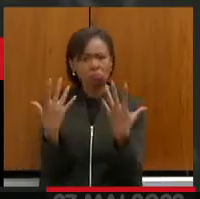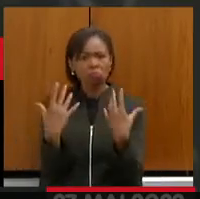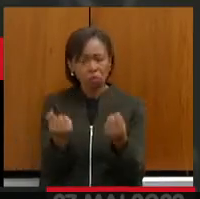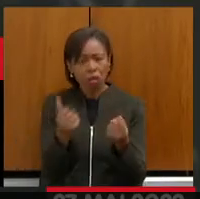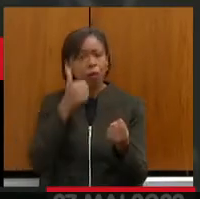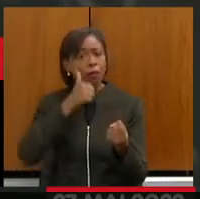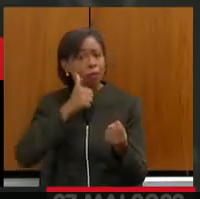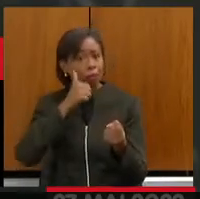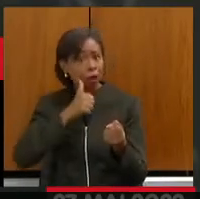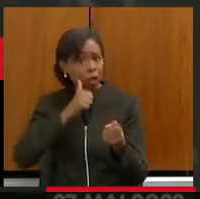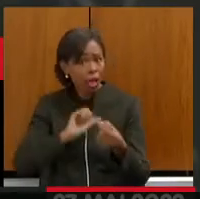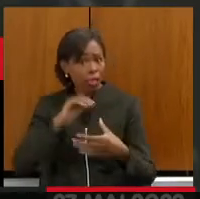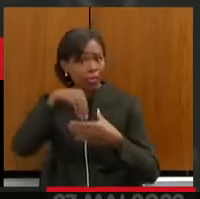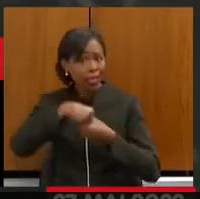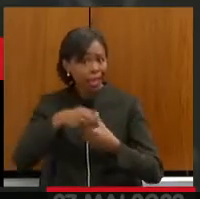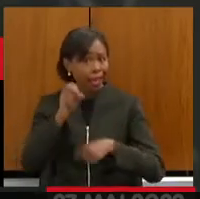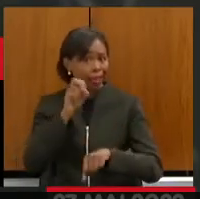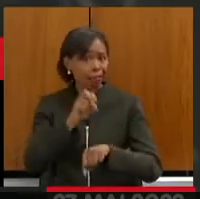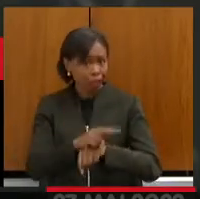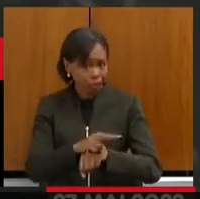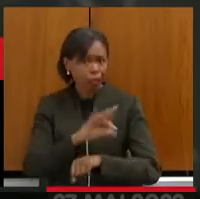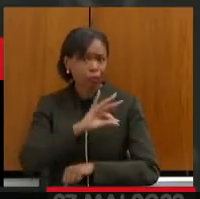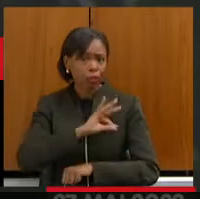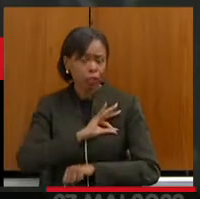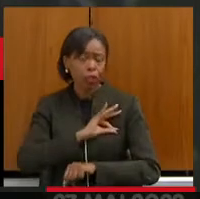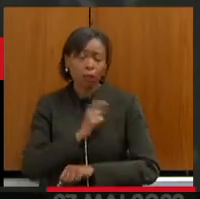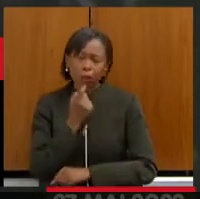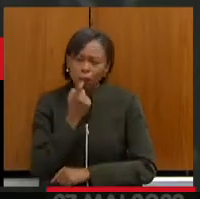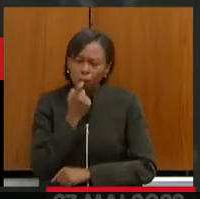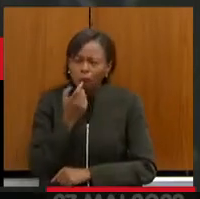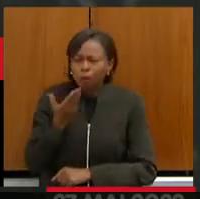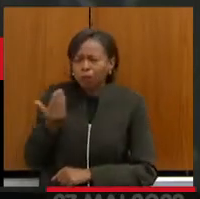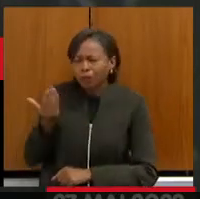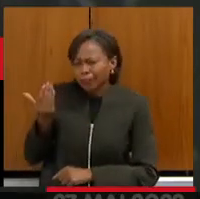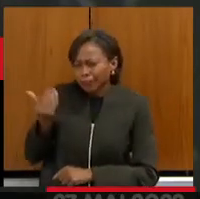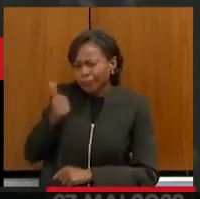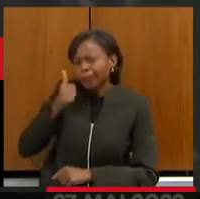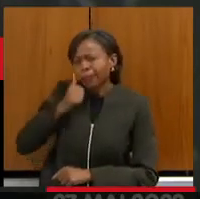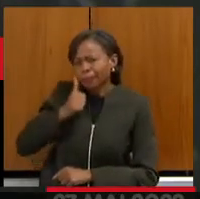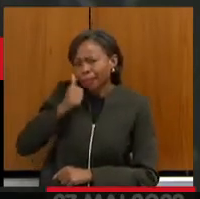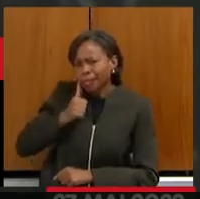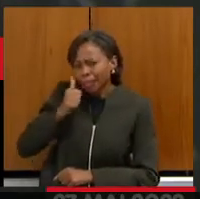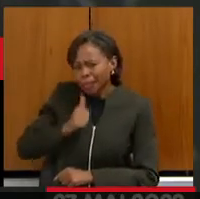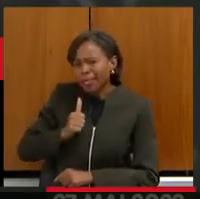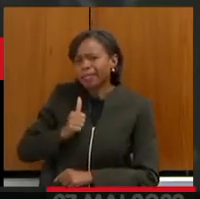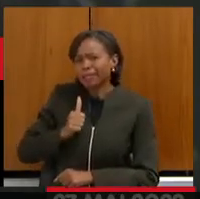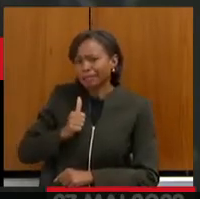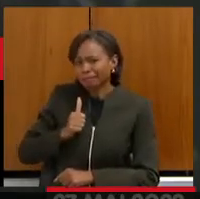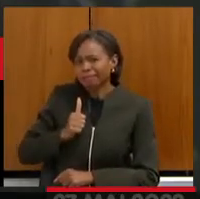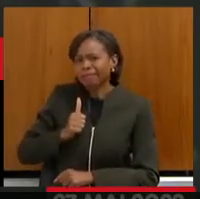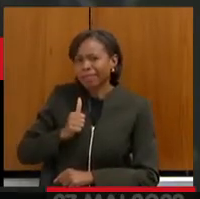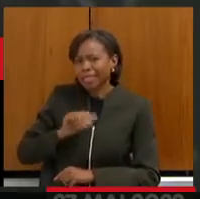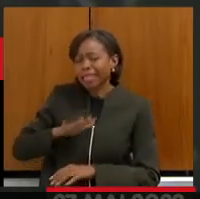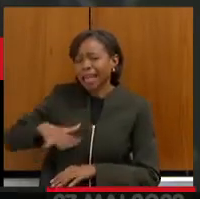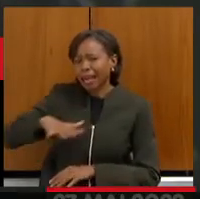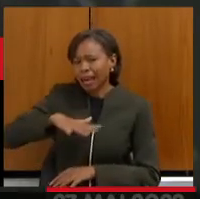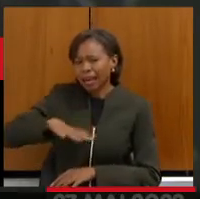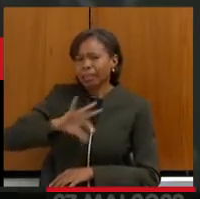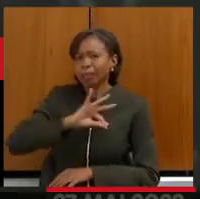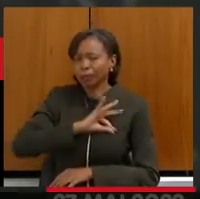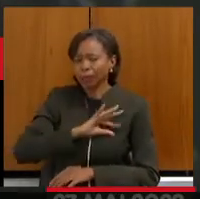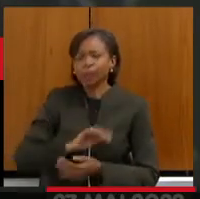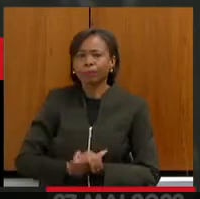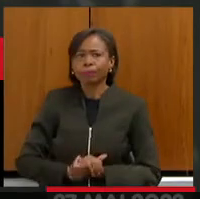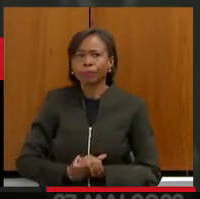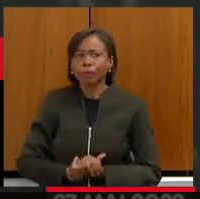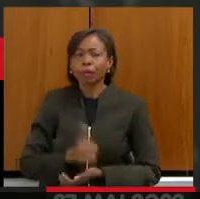fileiras militares então nós somos recentes numa instituição bissecular de Tiradentes em Minas Gerais no